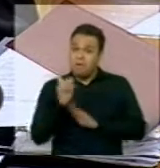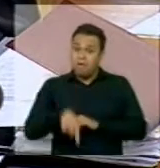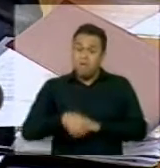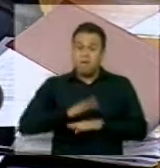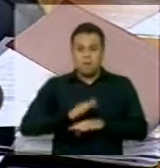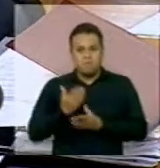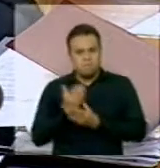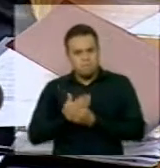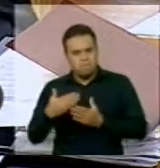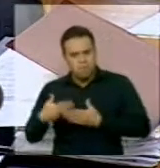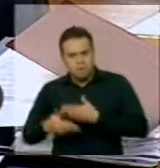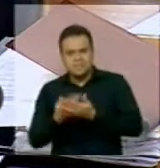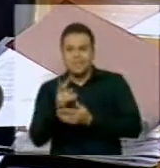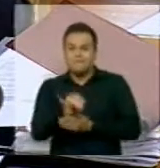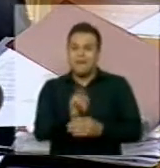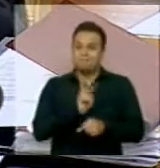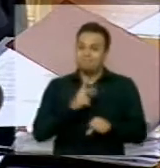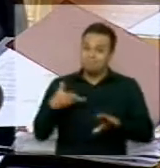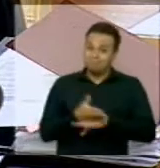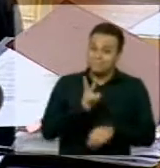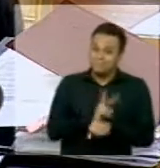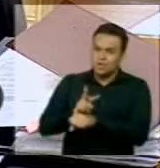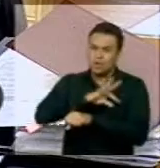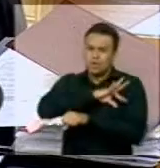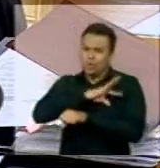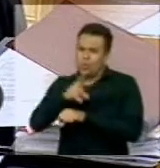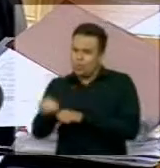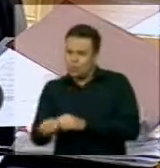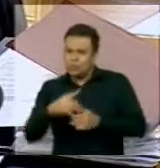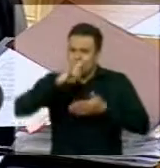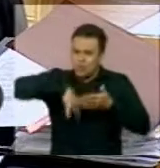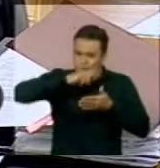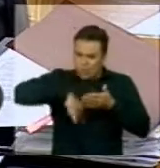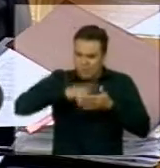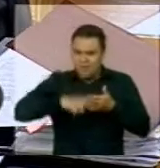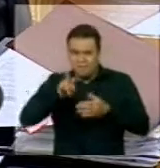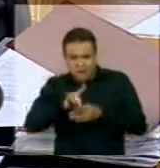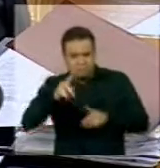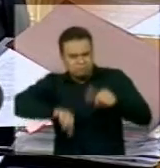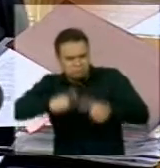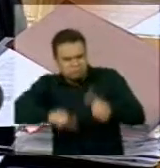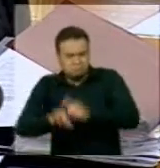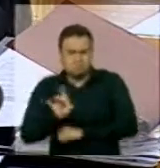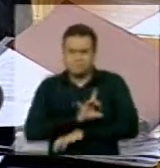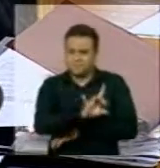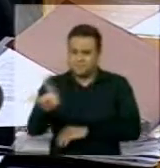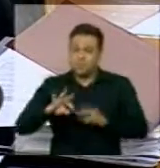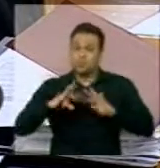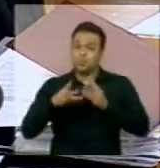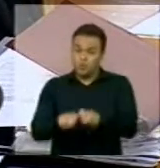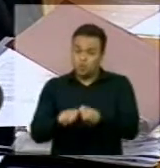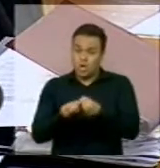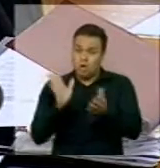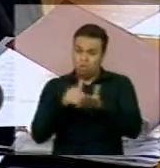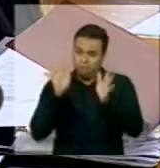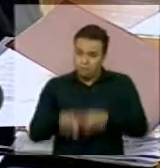procedimento para conferir todos os documentos e a conferência desses documentos, no